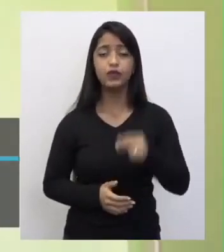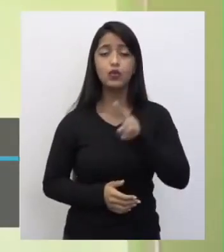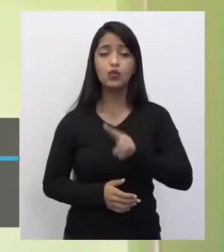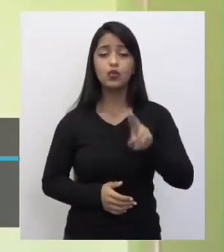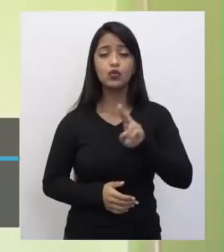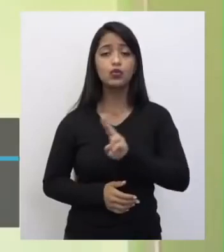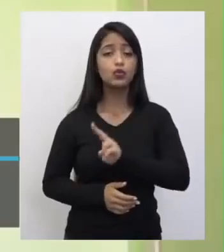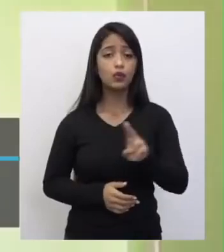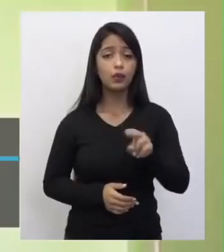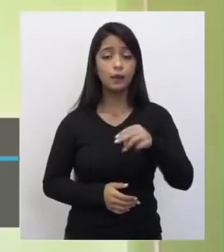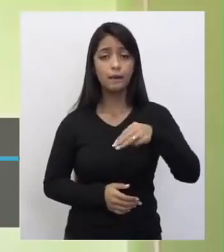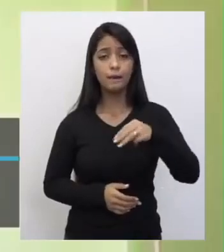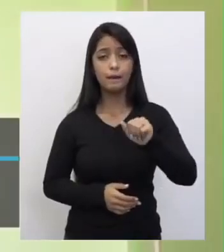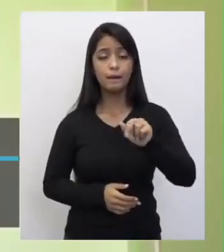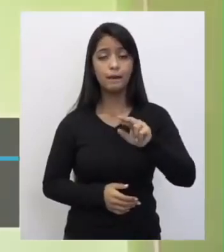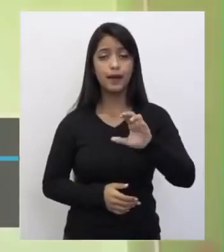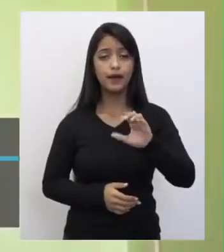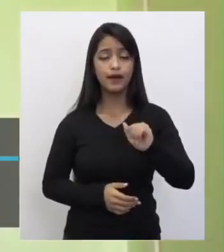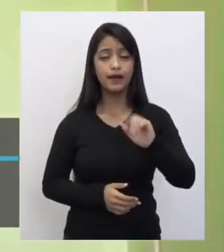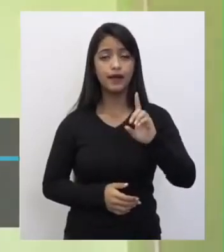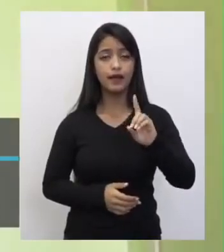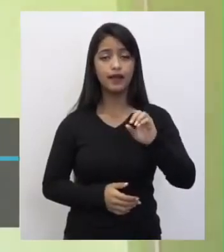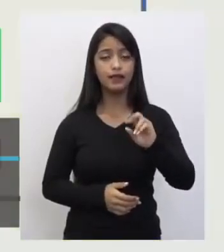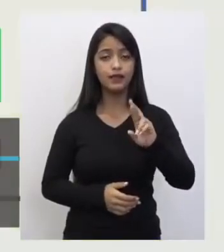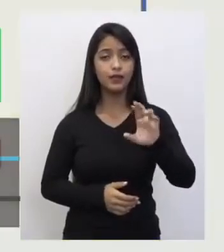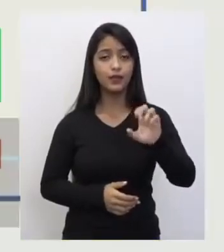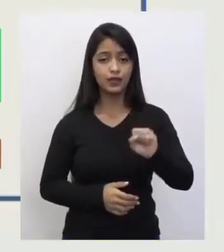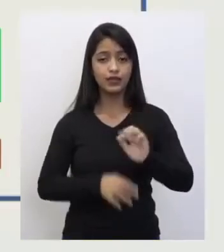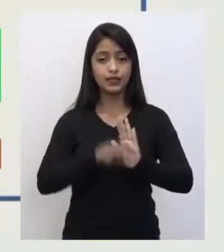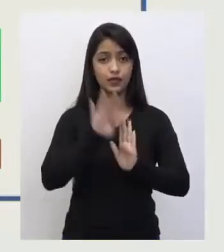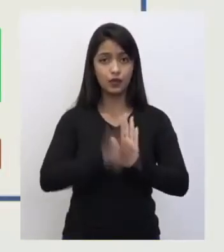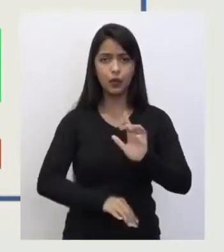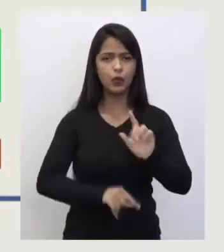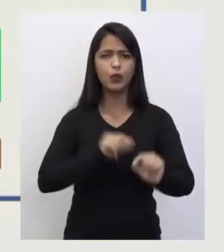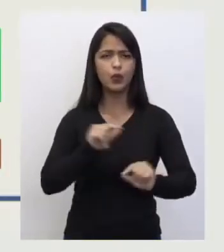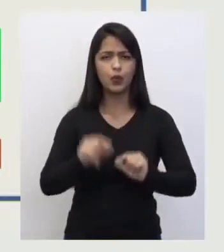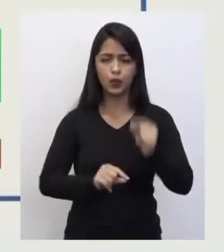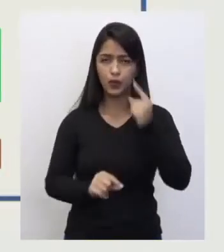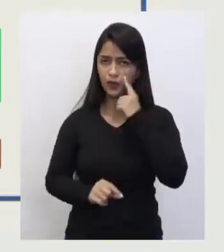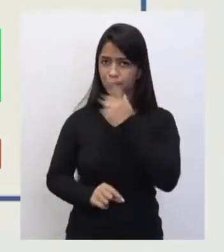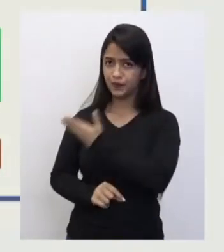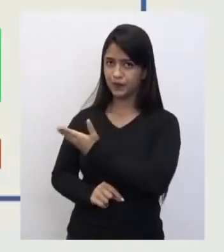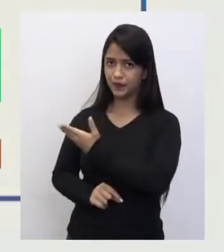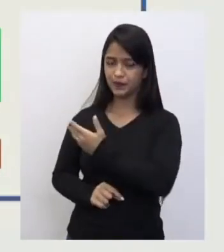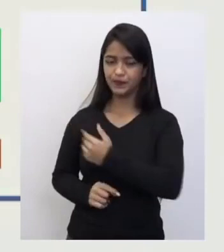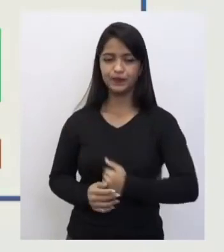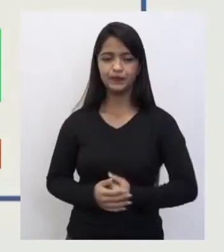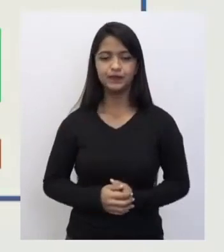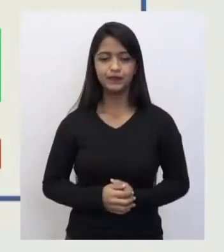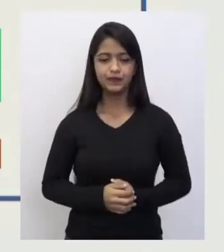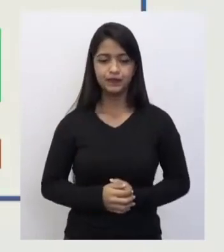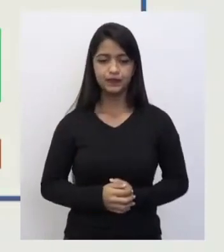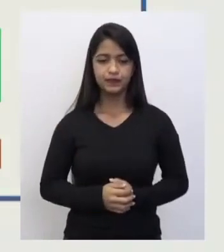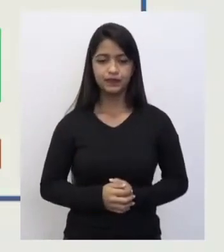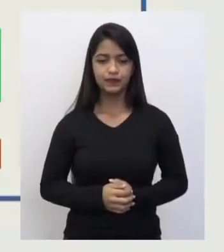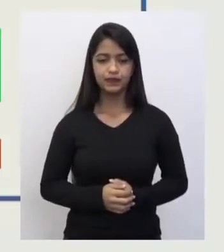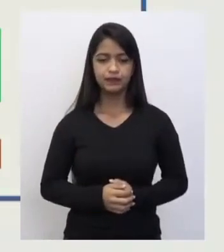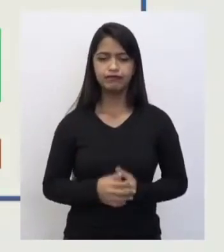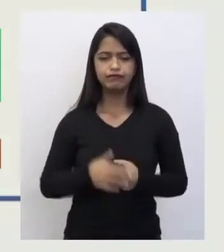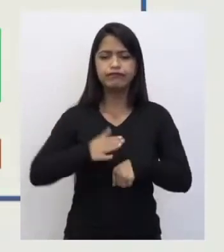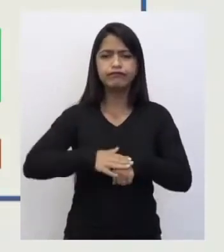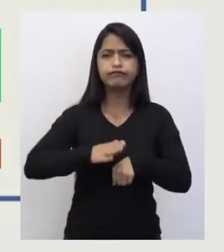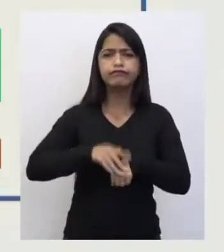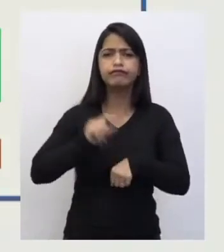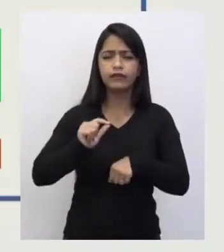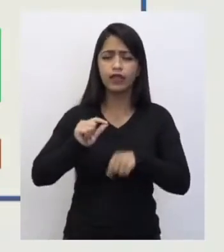marcadores textuais. Vamos ver aí o que são os marcadores textuais. Eles atuam, pessoal, conectando